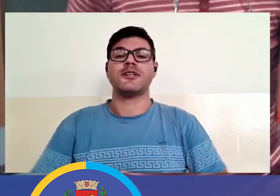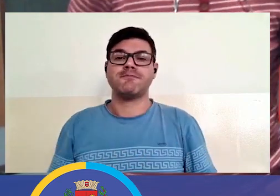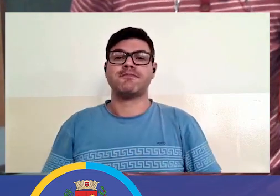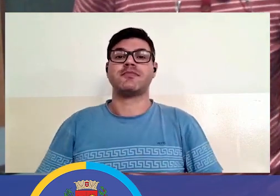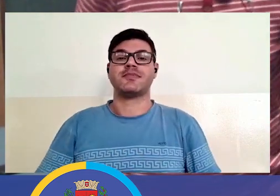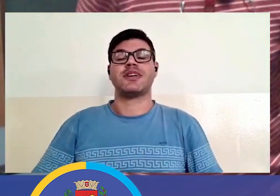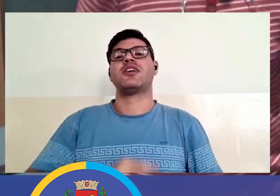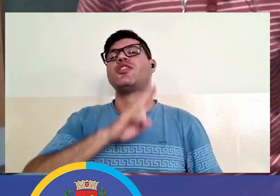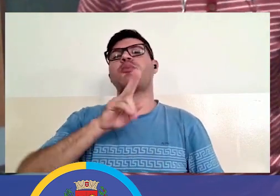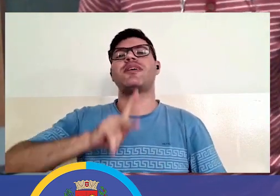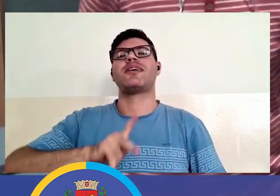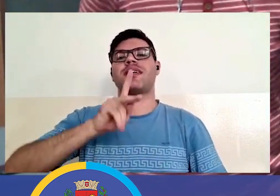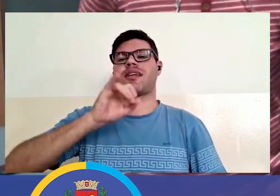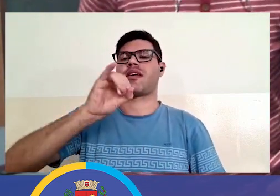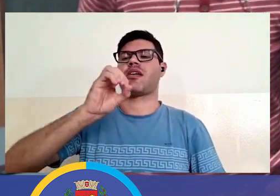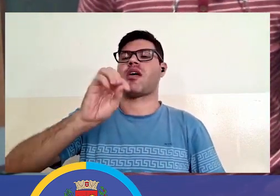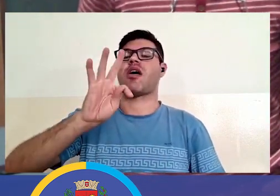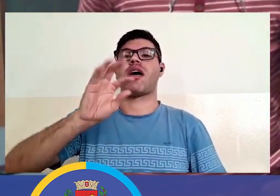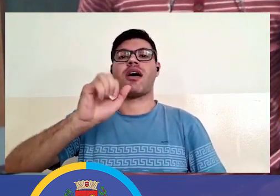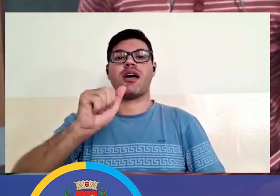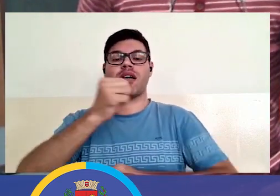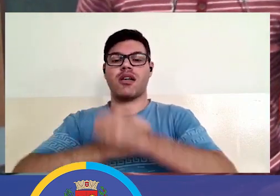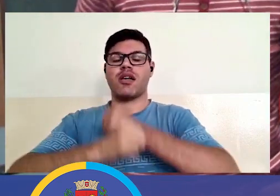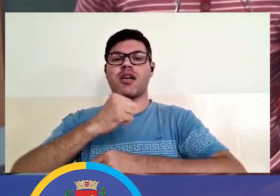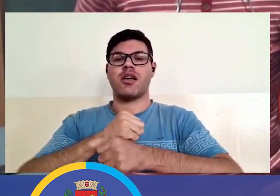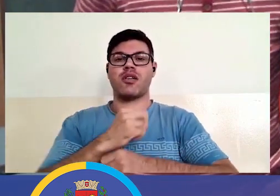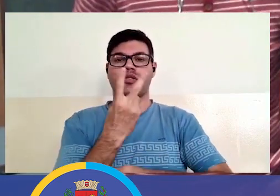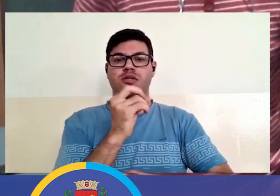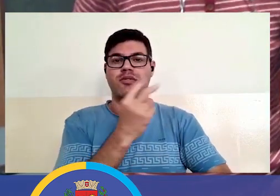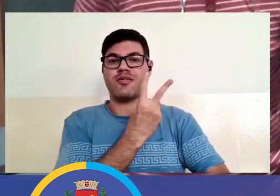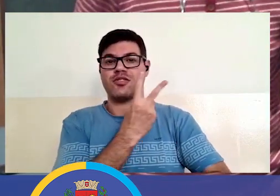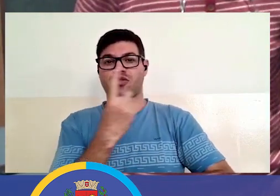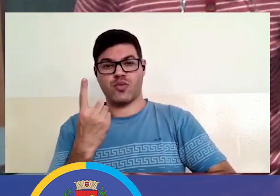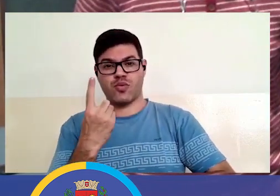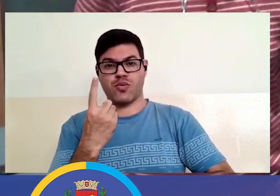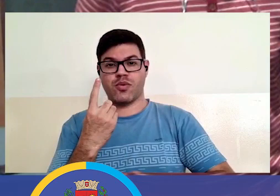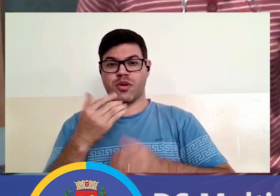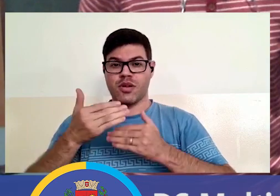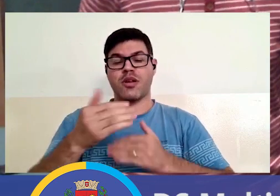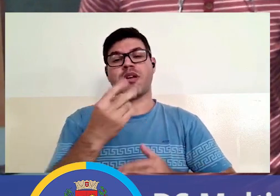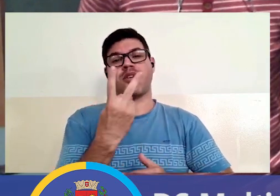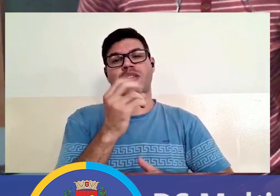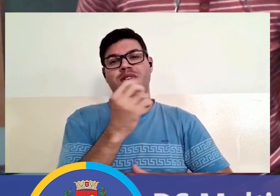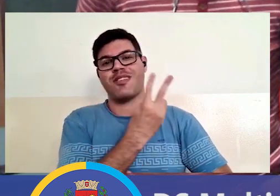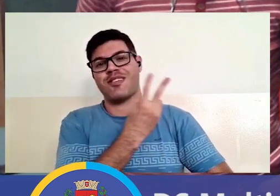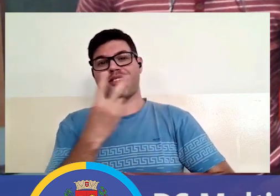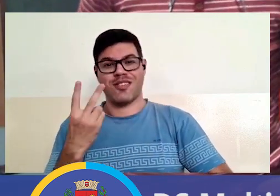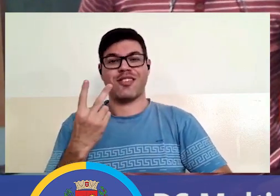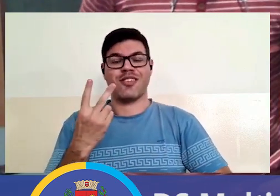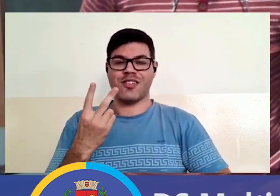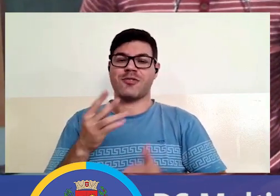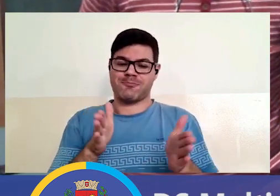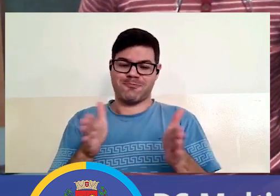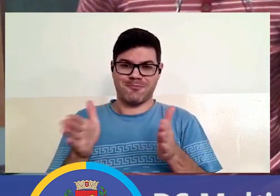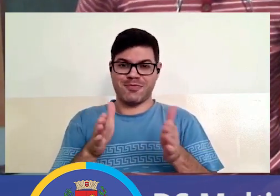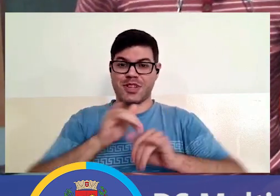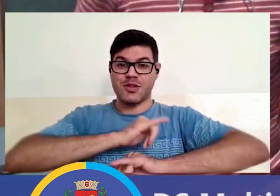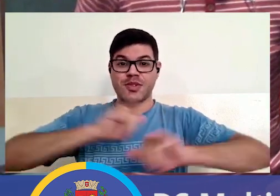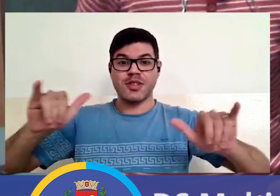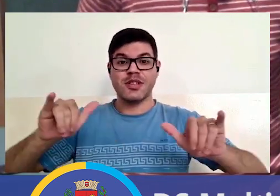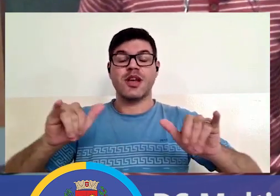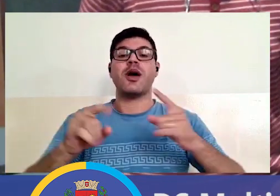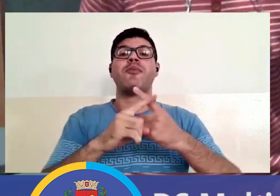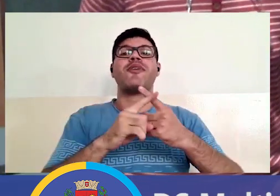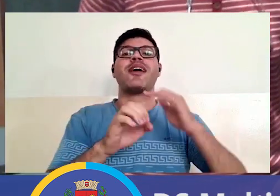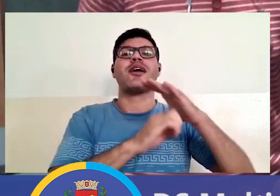grande comandante da DS Multimídia, Quiota, a empresa que nós anunciamos o ano de 2021 para 2022, falando